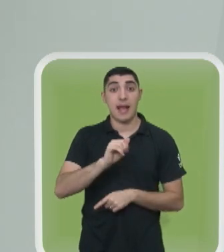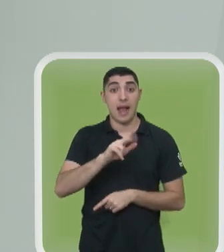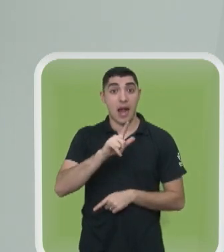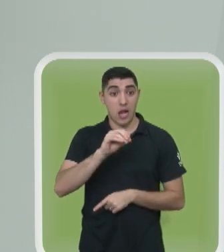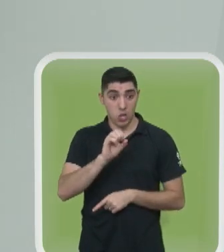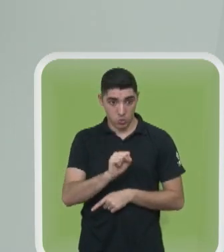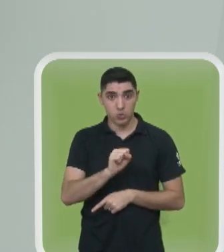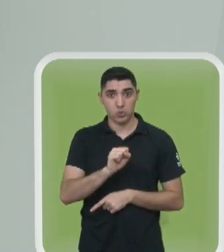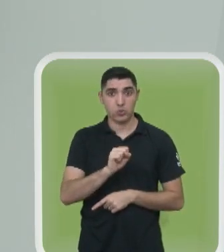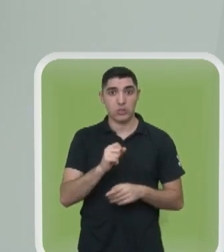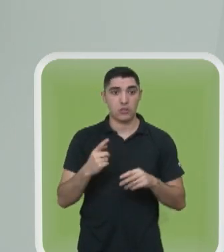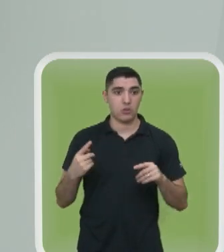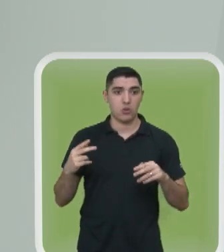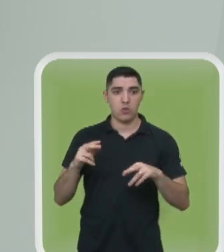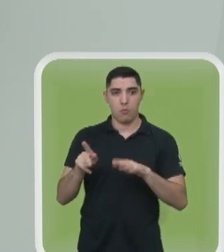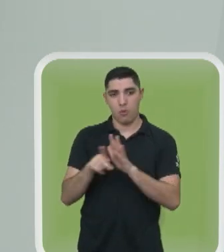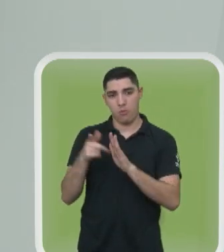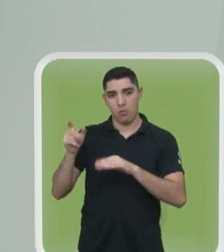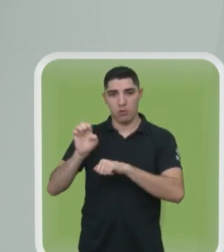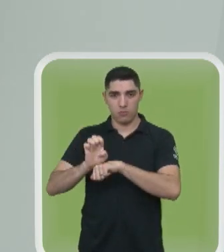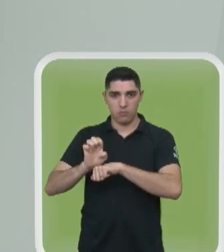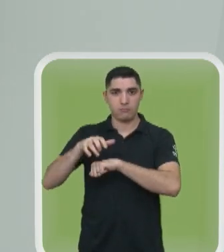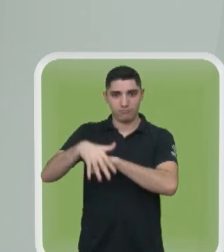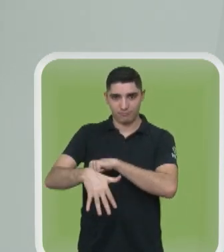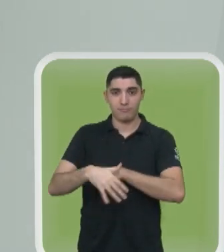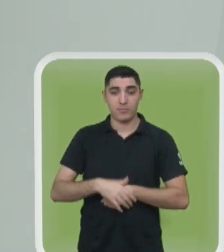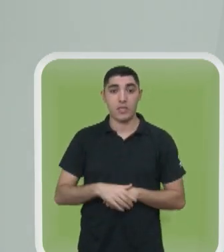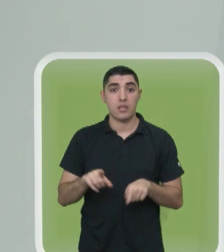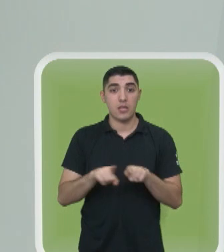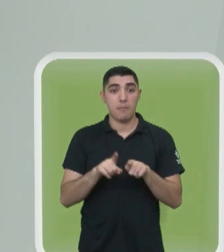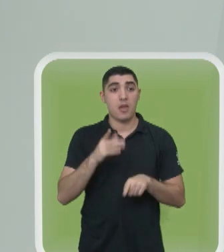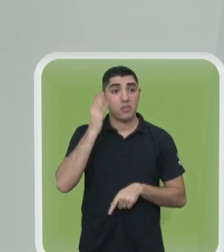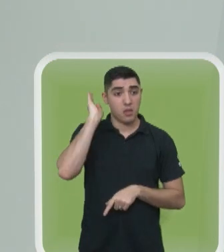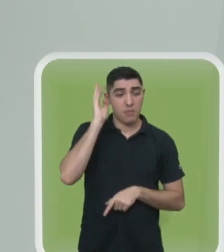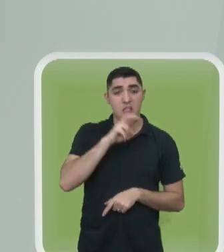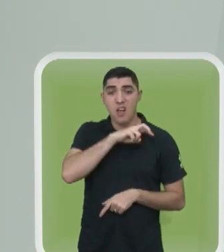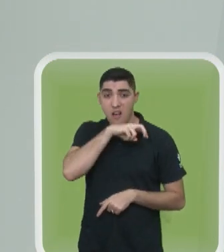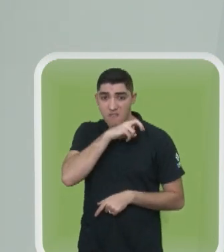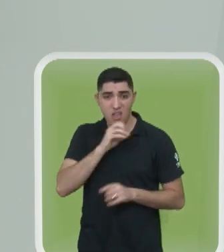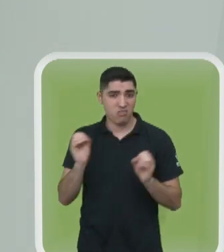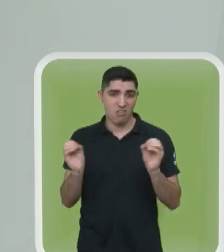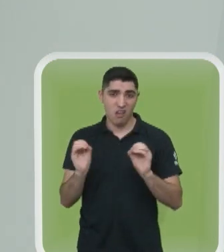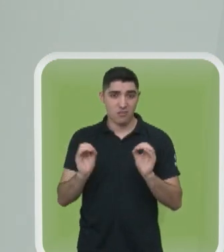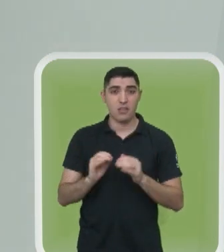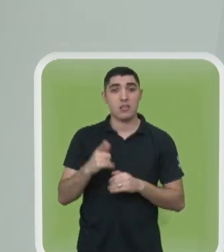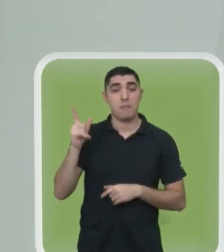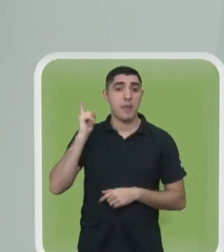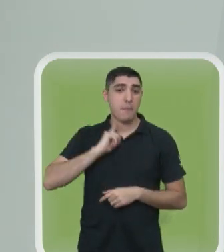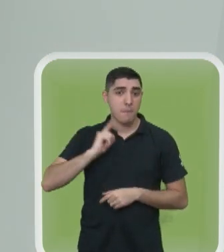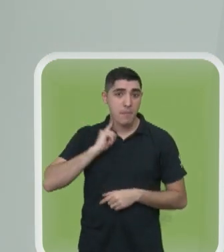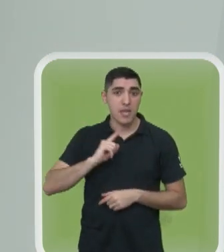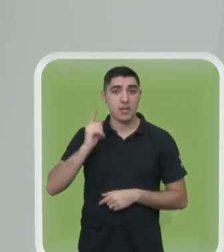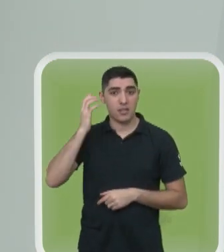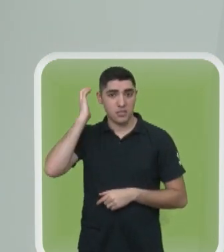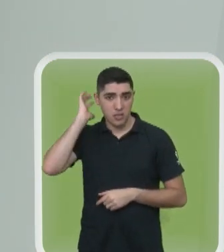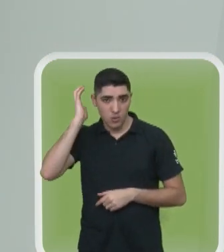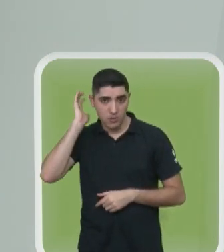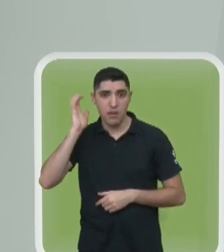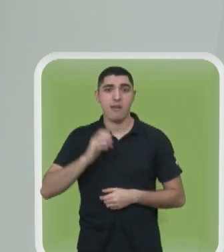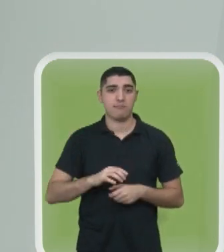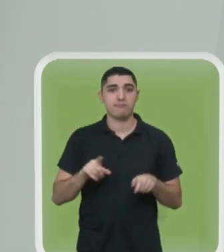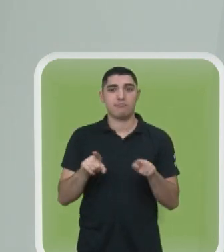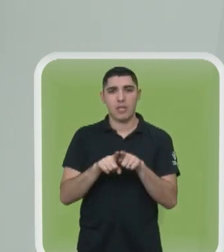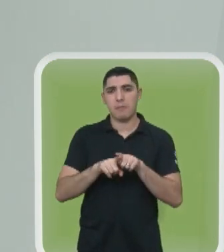São José. Um empate já ajuda o São José. Taubaté e Cascavel não resolve nada. Minas e Santo André em Tele. Outro jogo que interessa para o São José. A gente